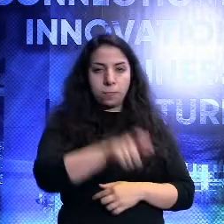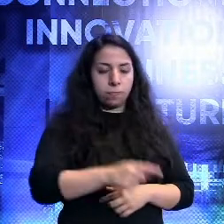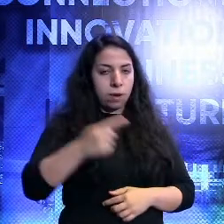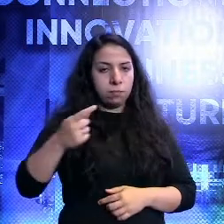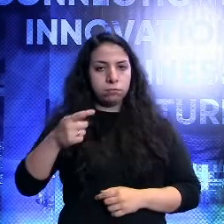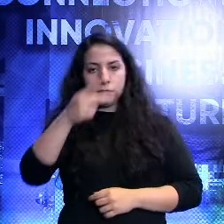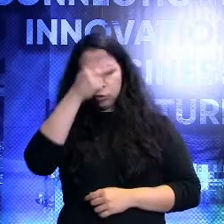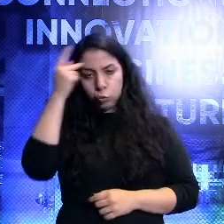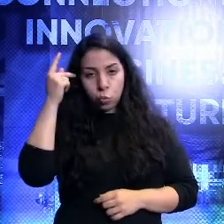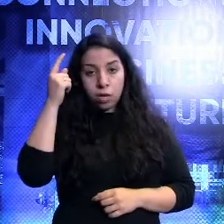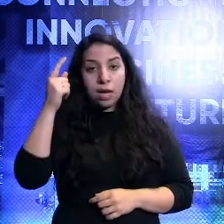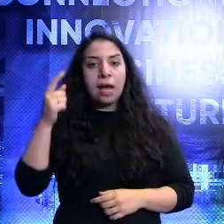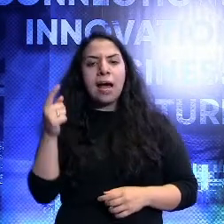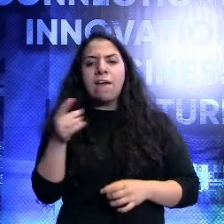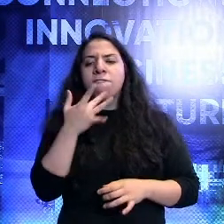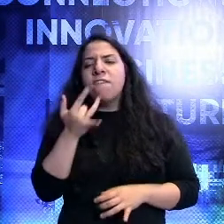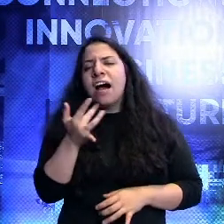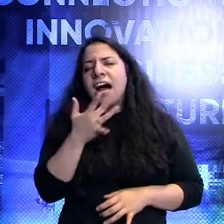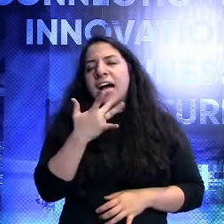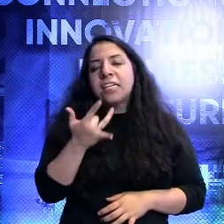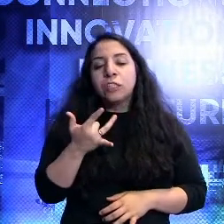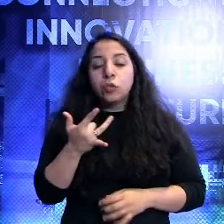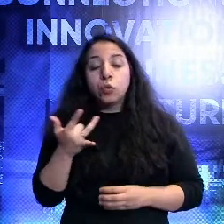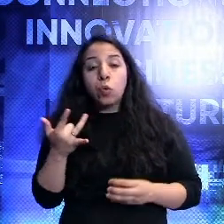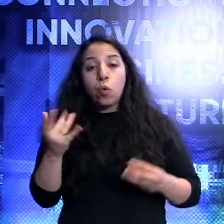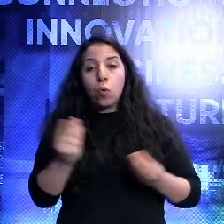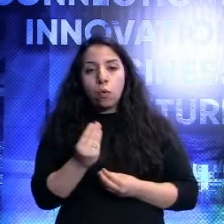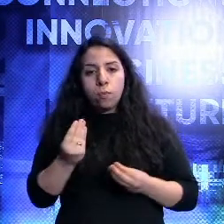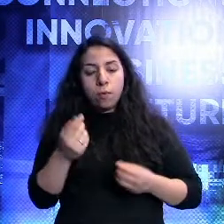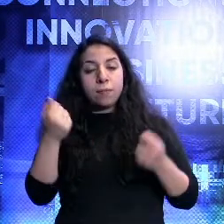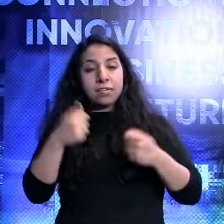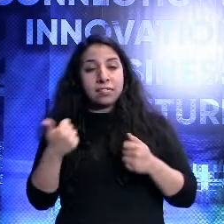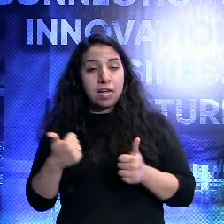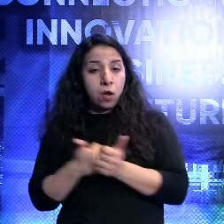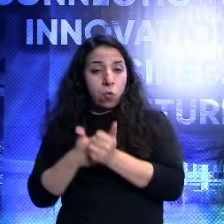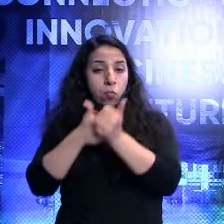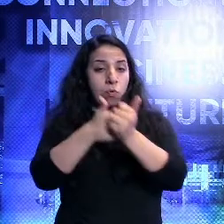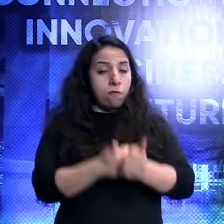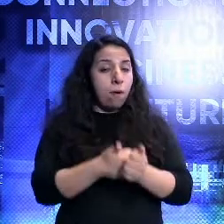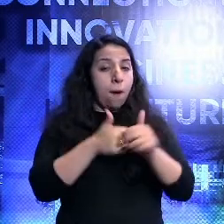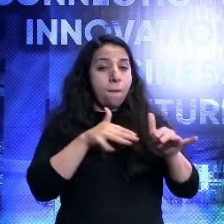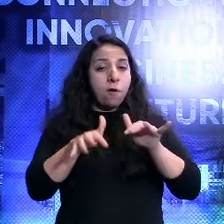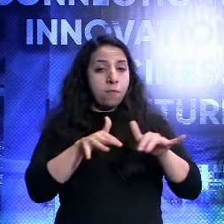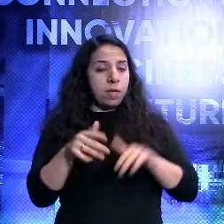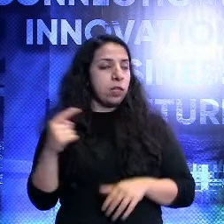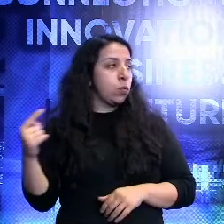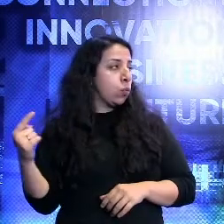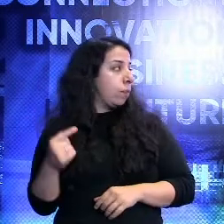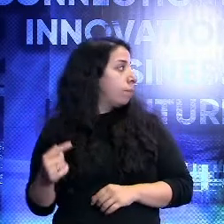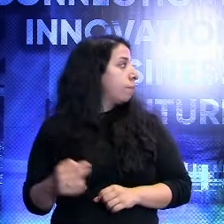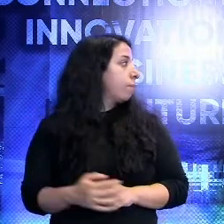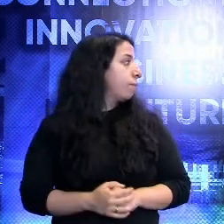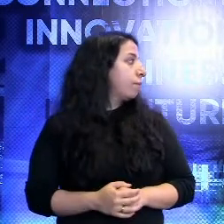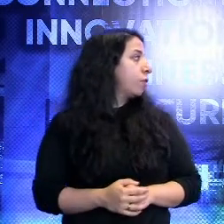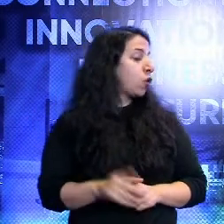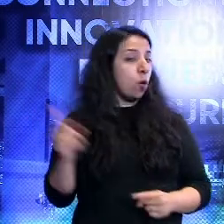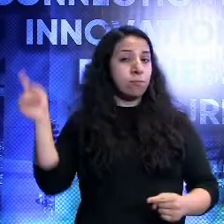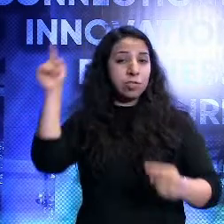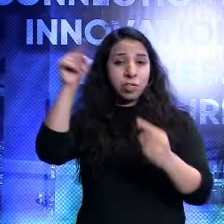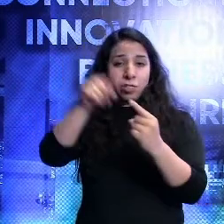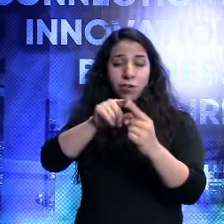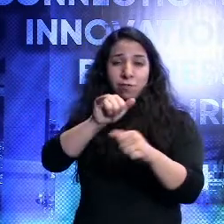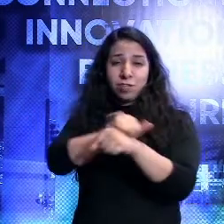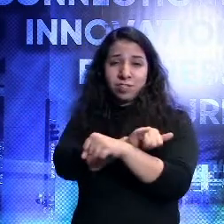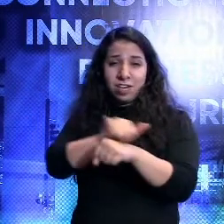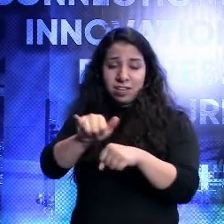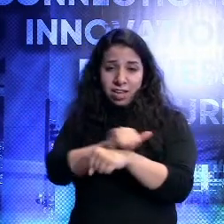relativamente fácil e indolor, nós precisamos seguir esse roadmap. A gente primeiro precisa olhar para os objetivos estratégicos, sejam eles